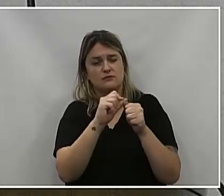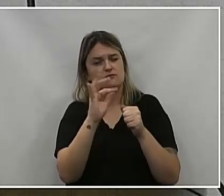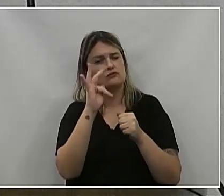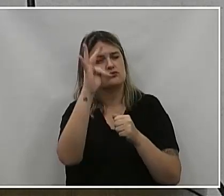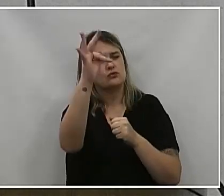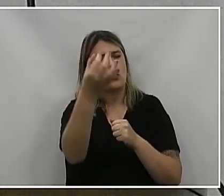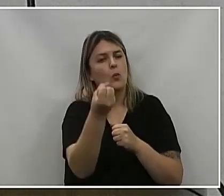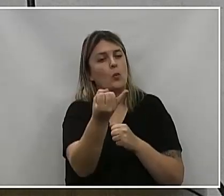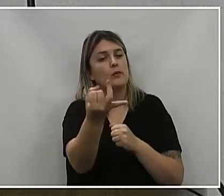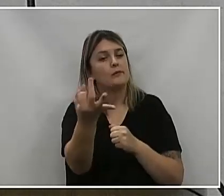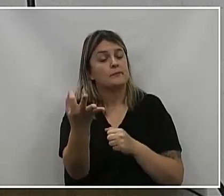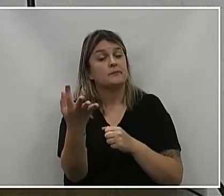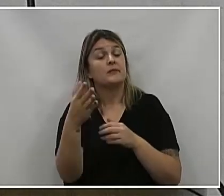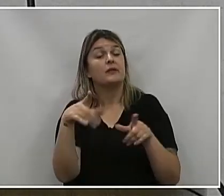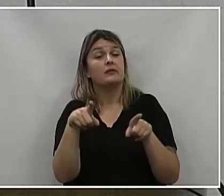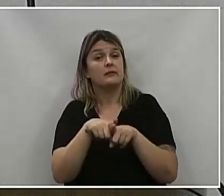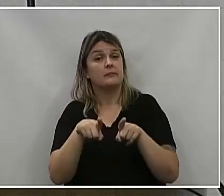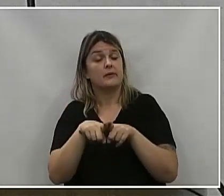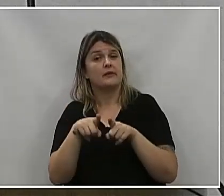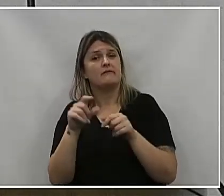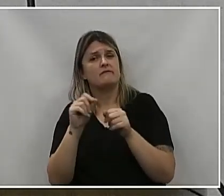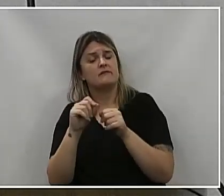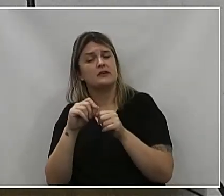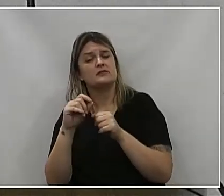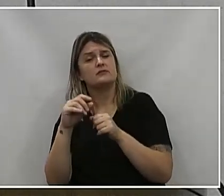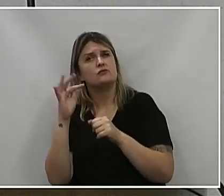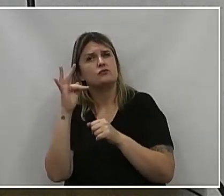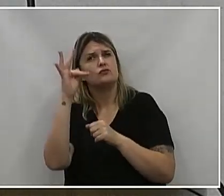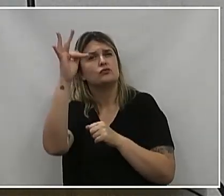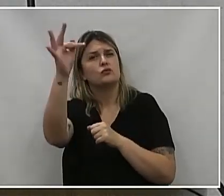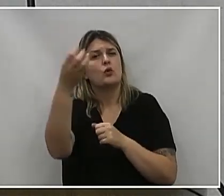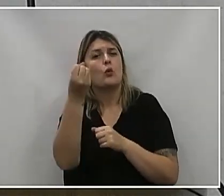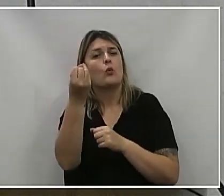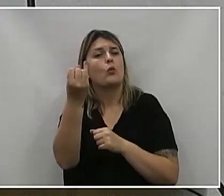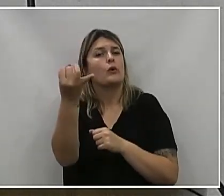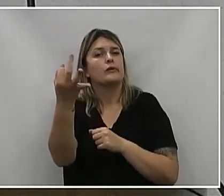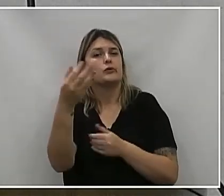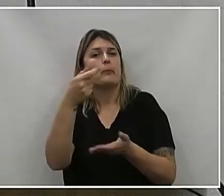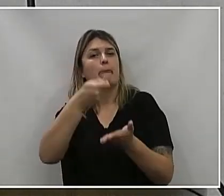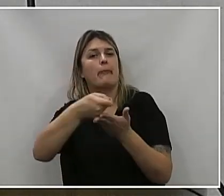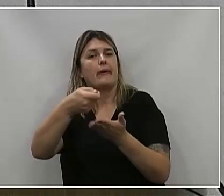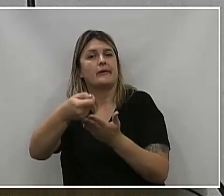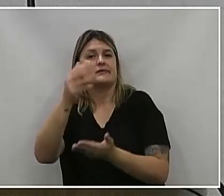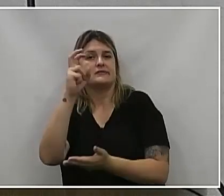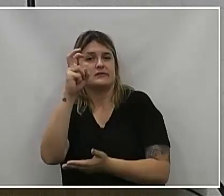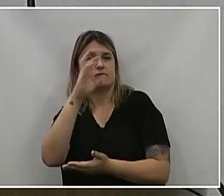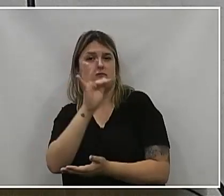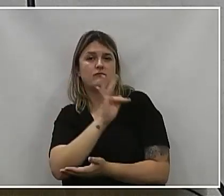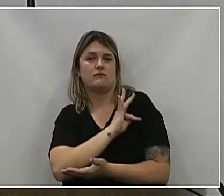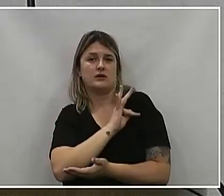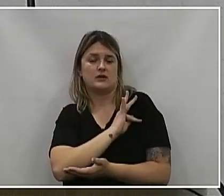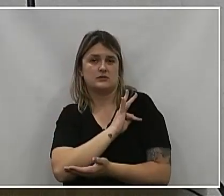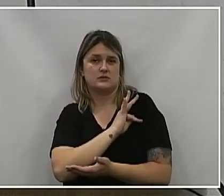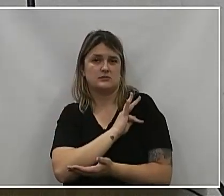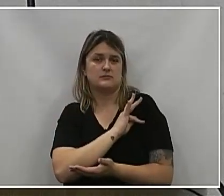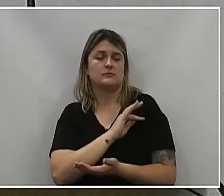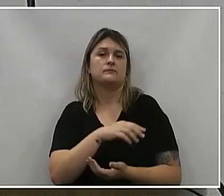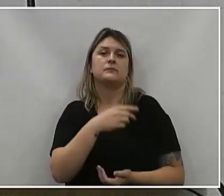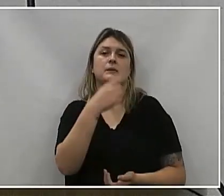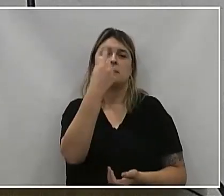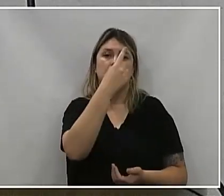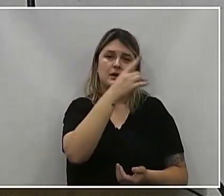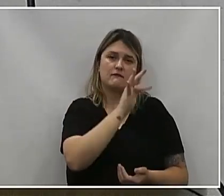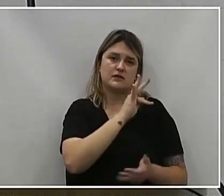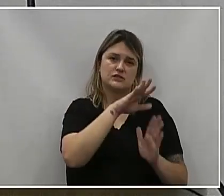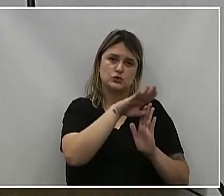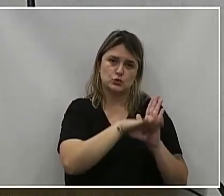também aquele desembolso, né, considerando as 5 fases, né, a primeira fase com um desconto maior, a